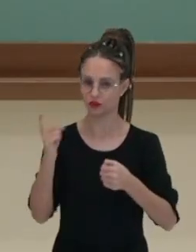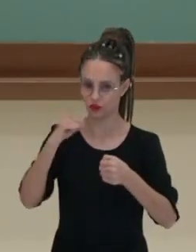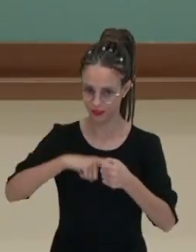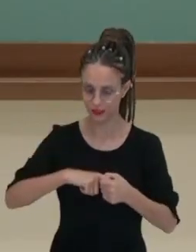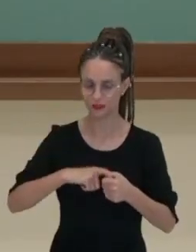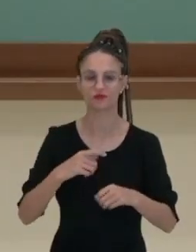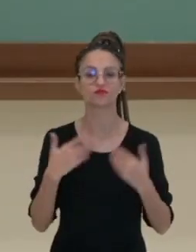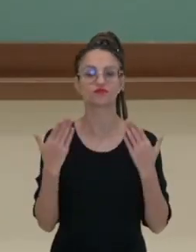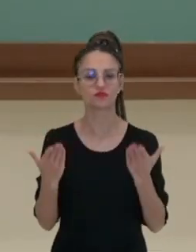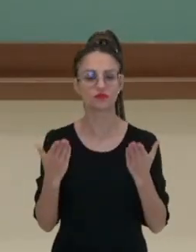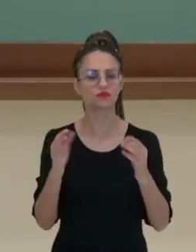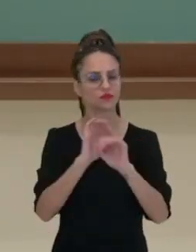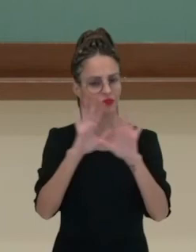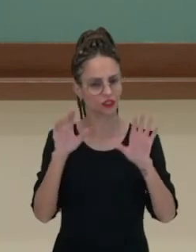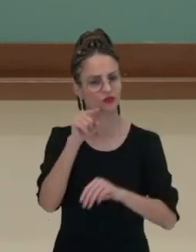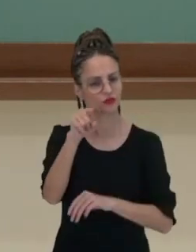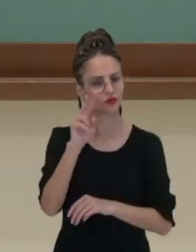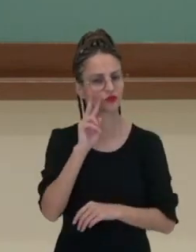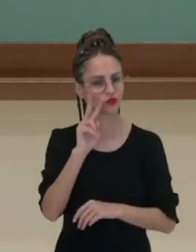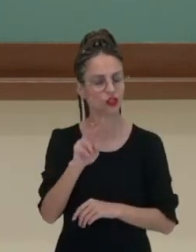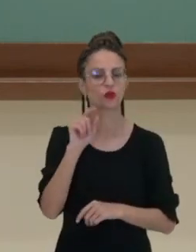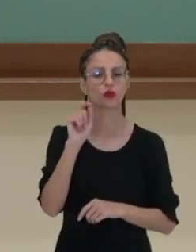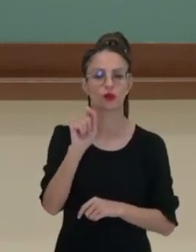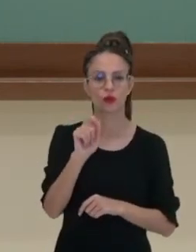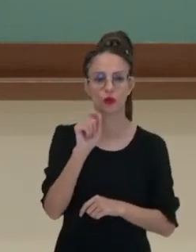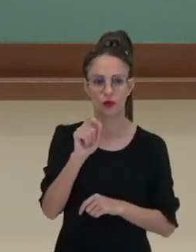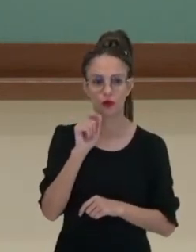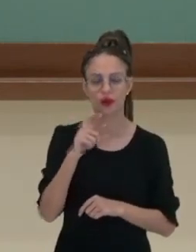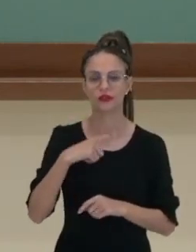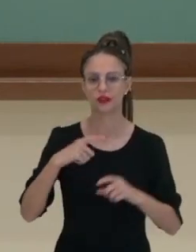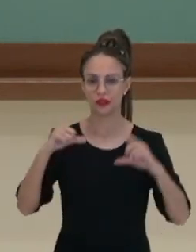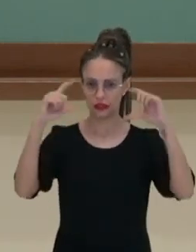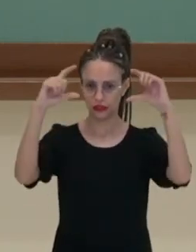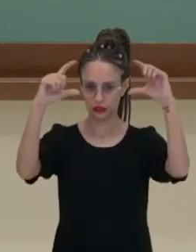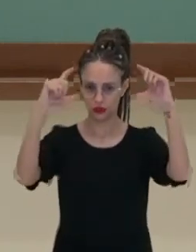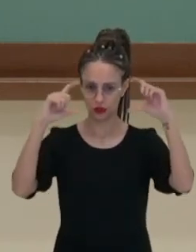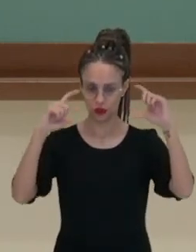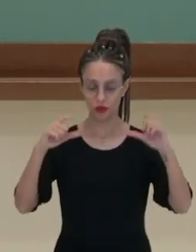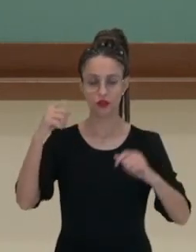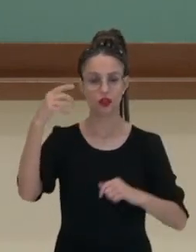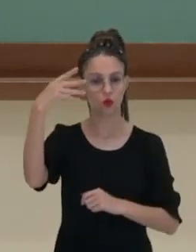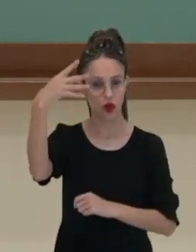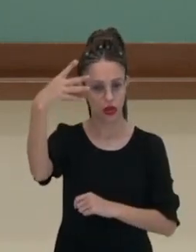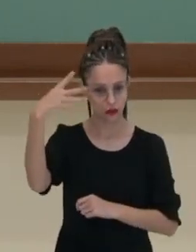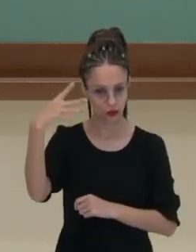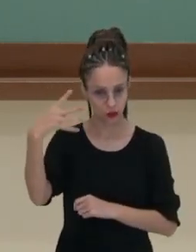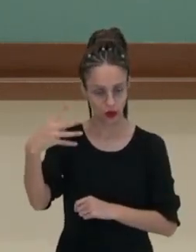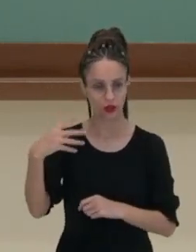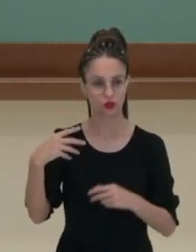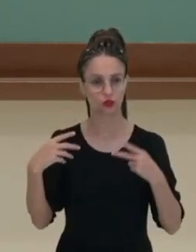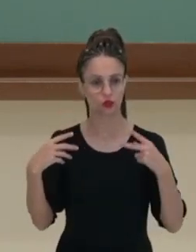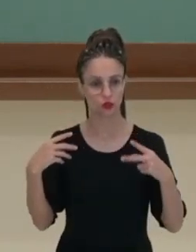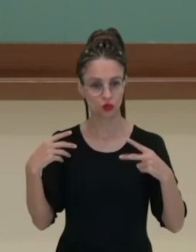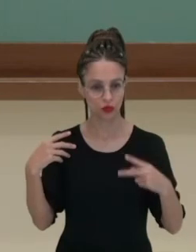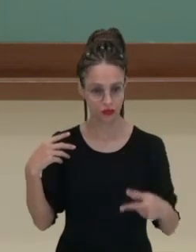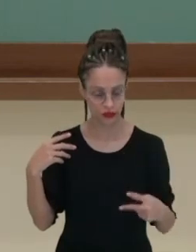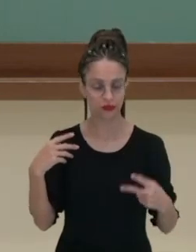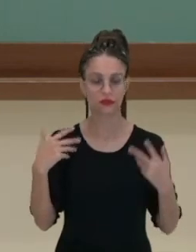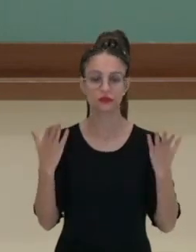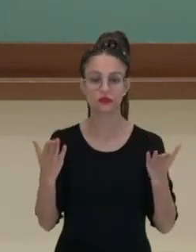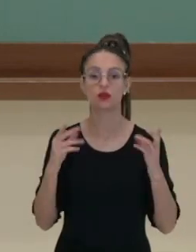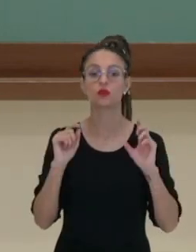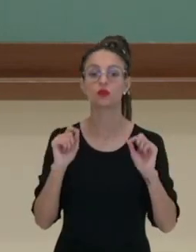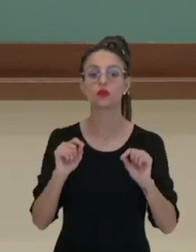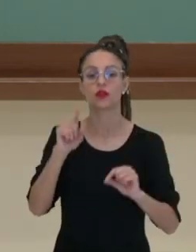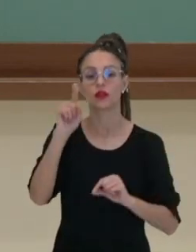Voltei. E claro, você viu, né, que eu tenho estrofes de 4 versos, duas de 3, e o que eu